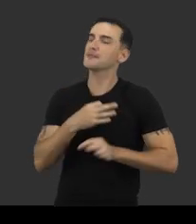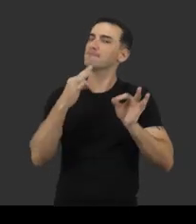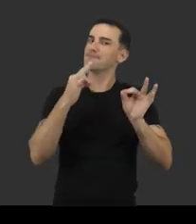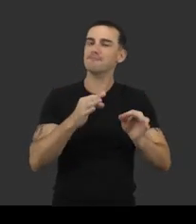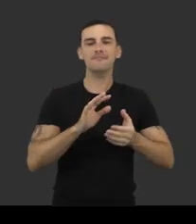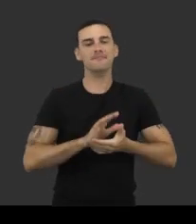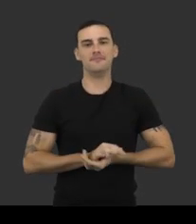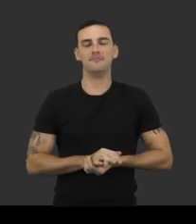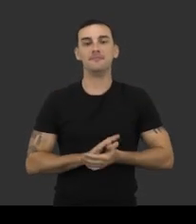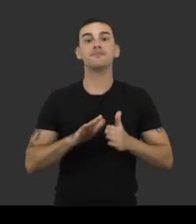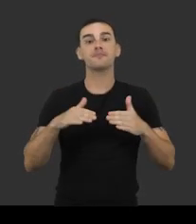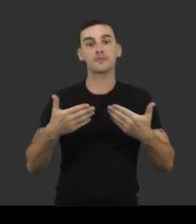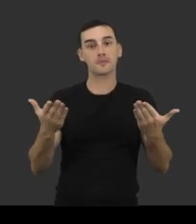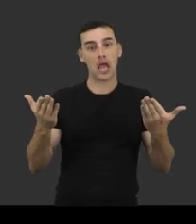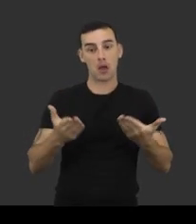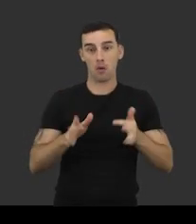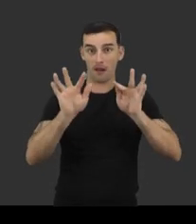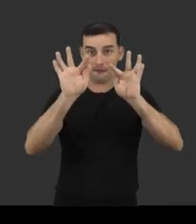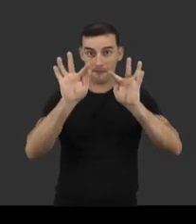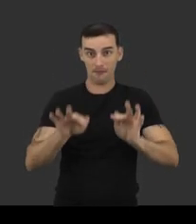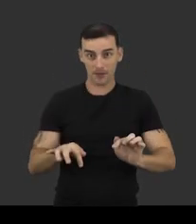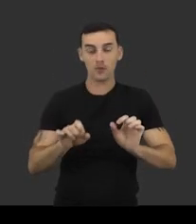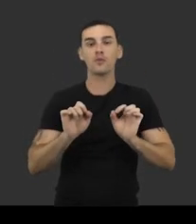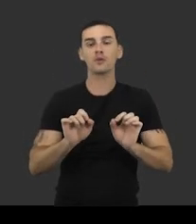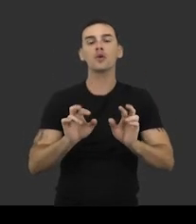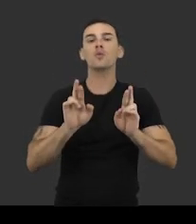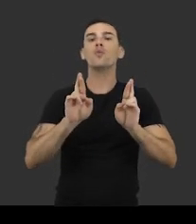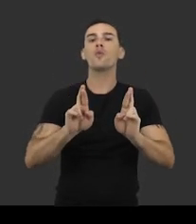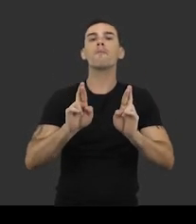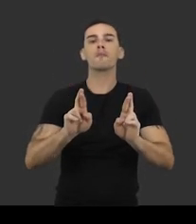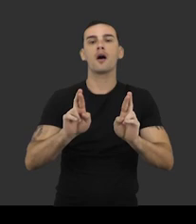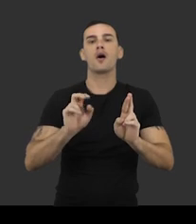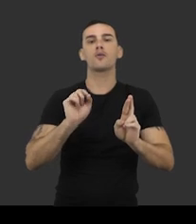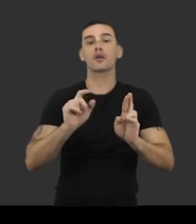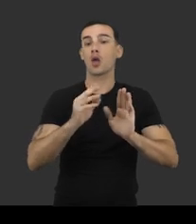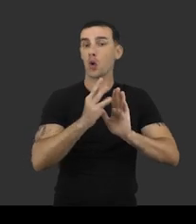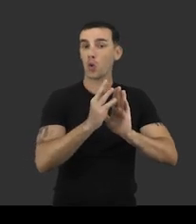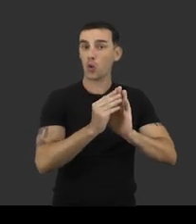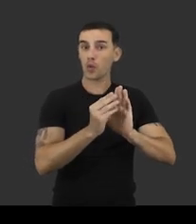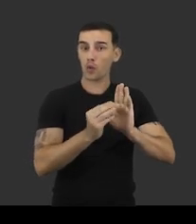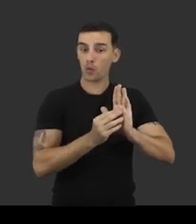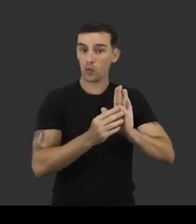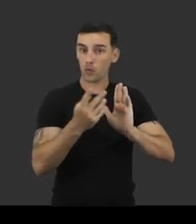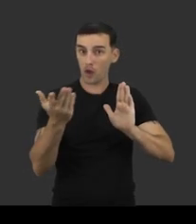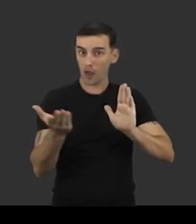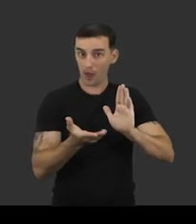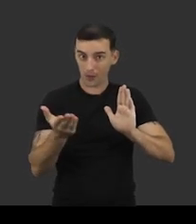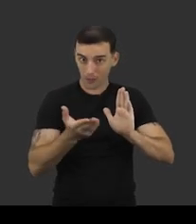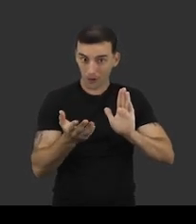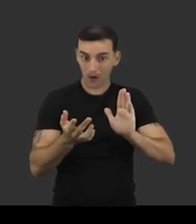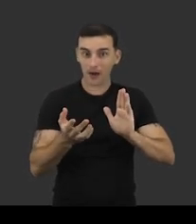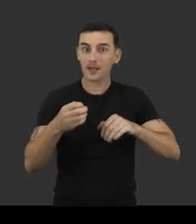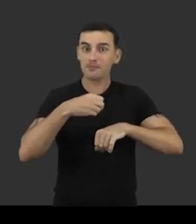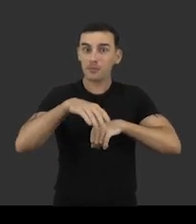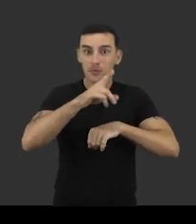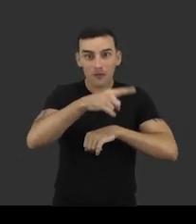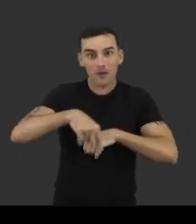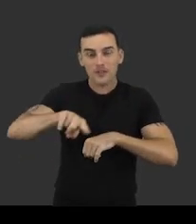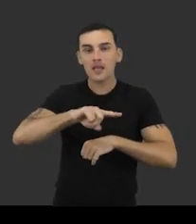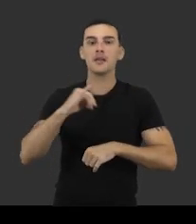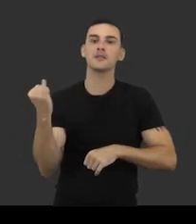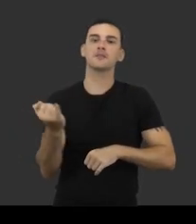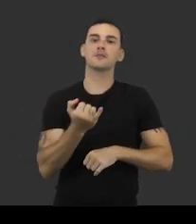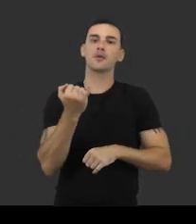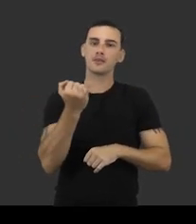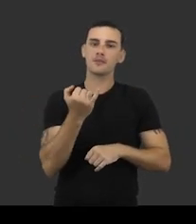certeza. Então a gente vai terminando por aqui, a gente espera que esse conteúdo tão importante tenha sido proveitoso para vocês e,